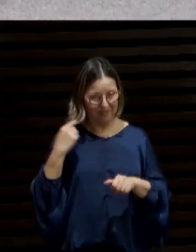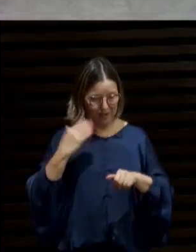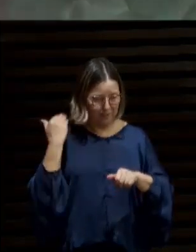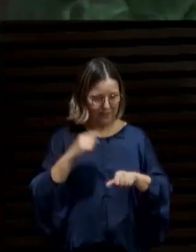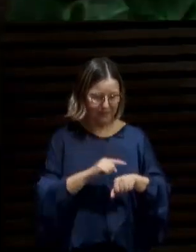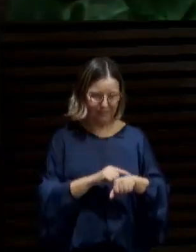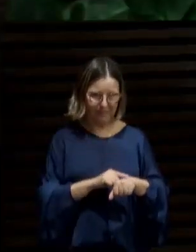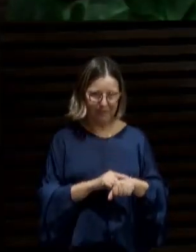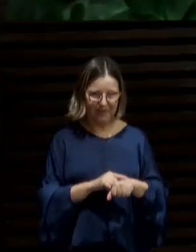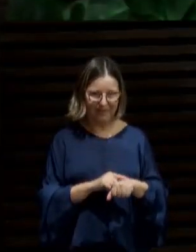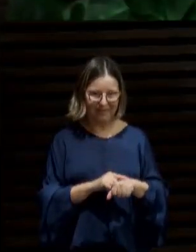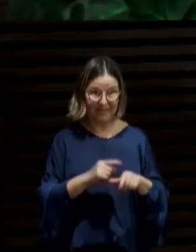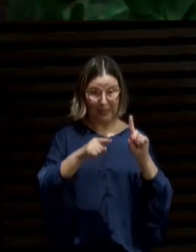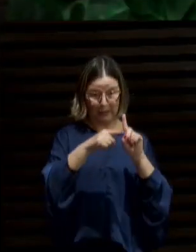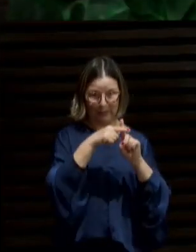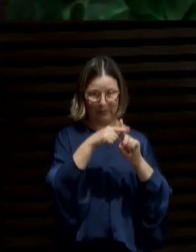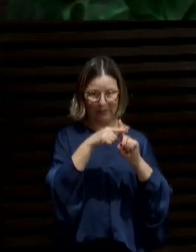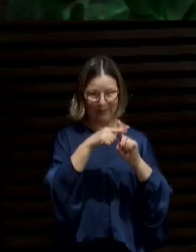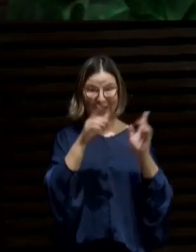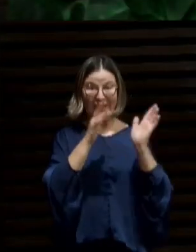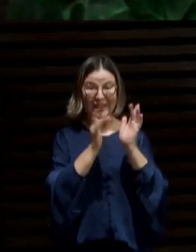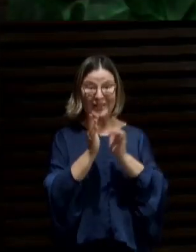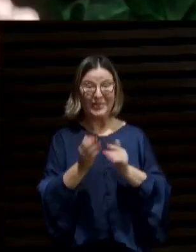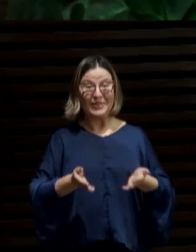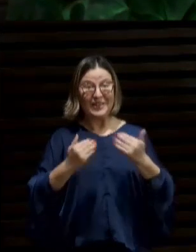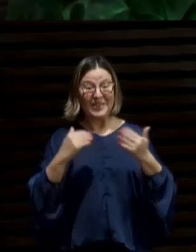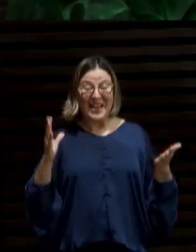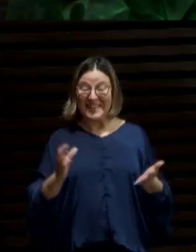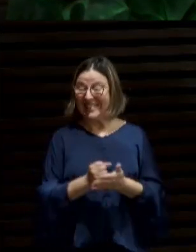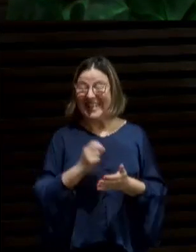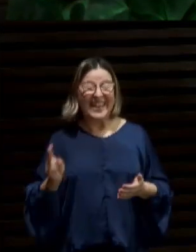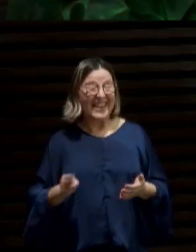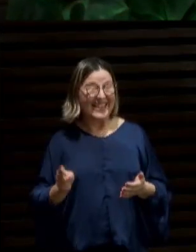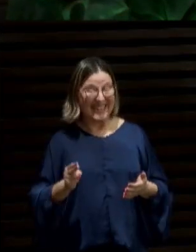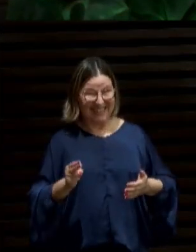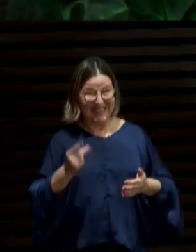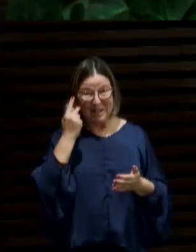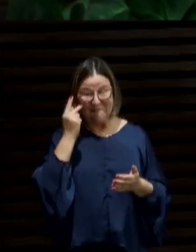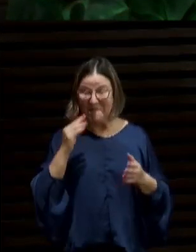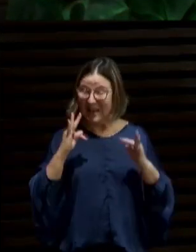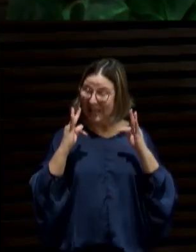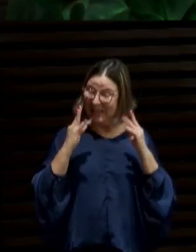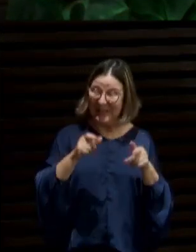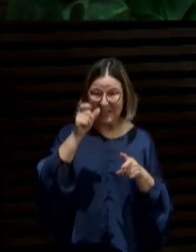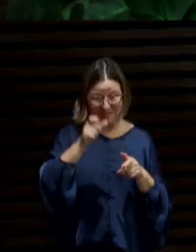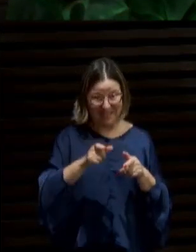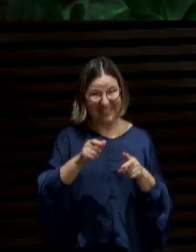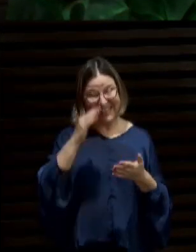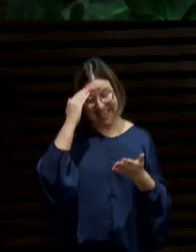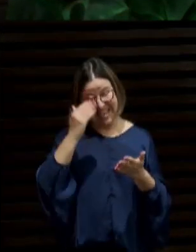ele nos deu uma salvação eterna para todos que nele creem.